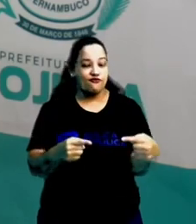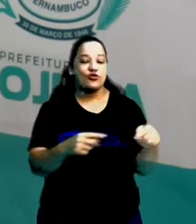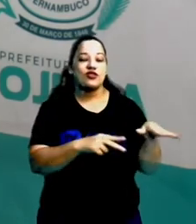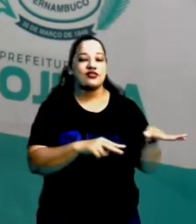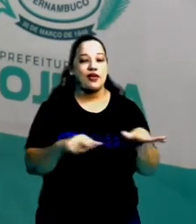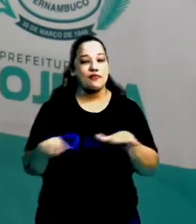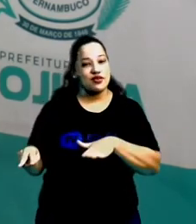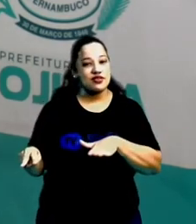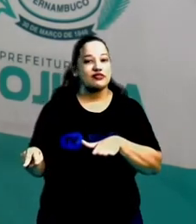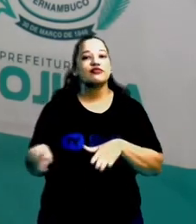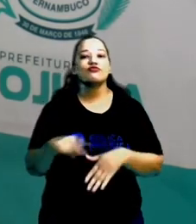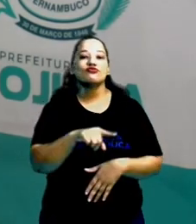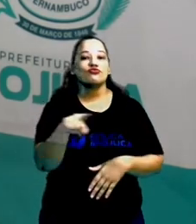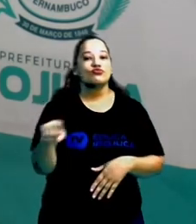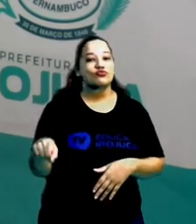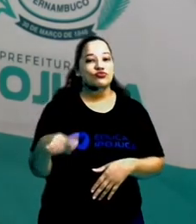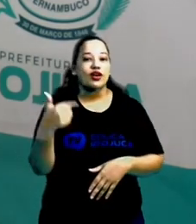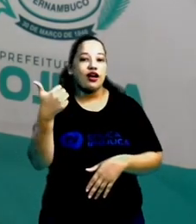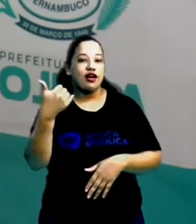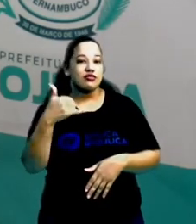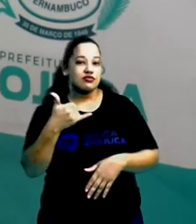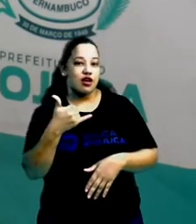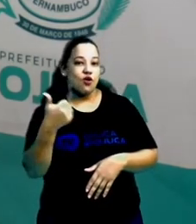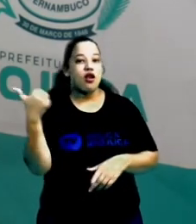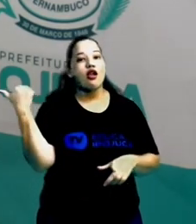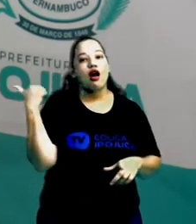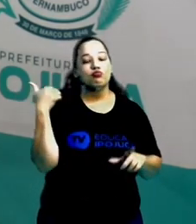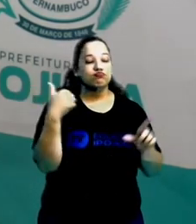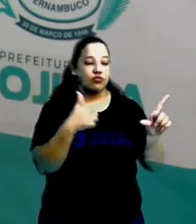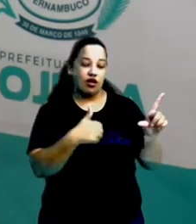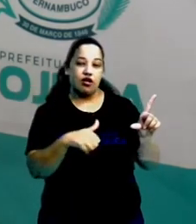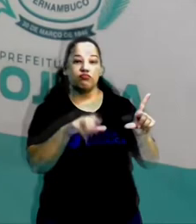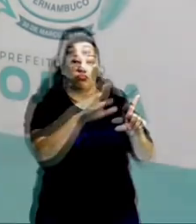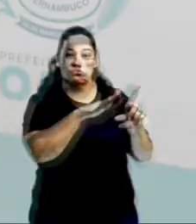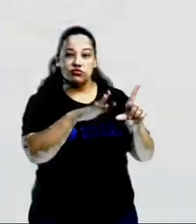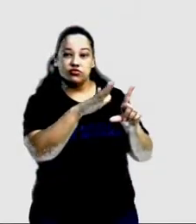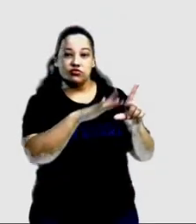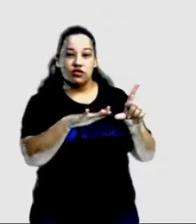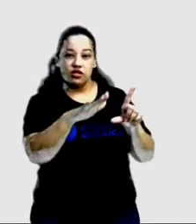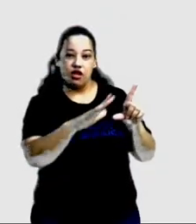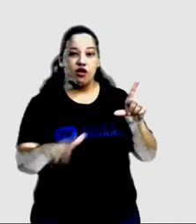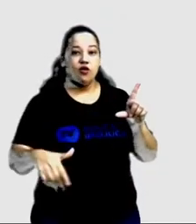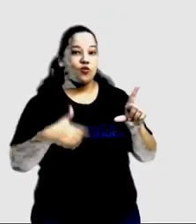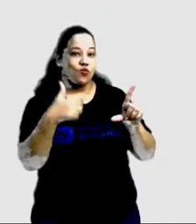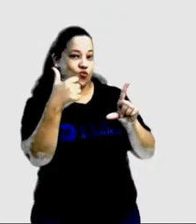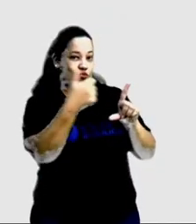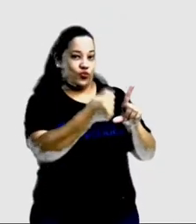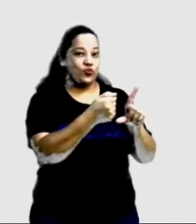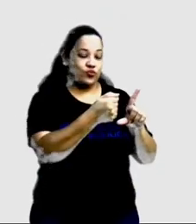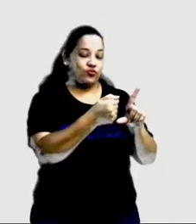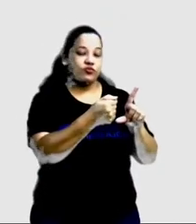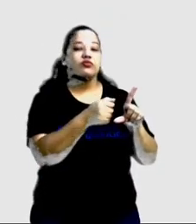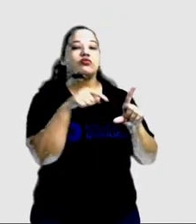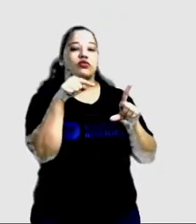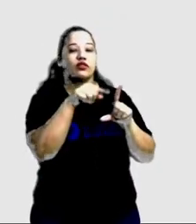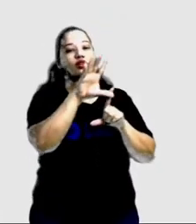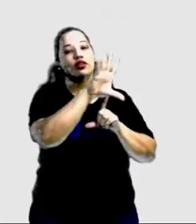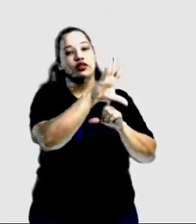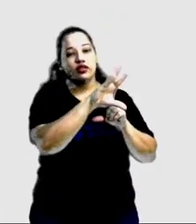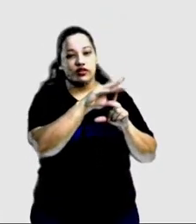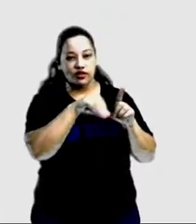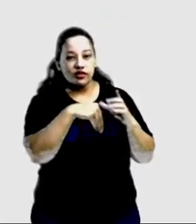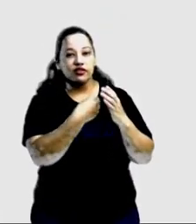semanal, onde você vai pegar o seu celular, apontar para o QR Code e você vai ser direcionado